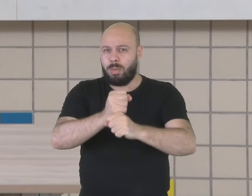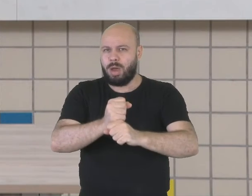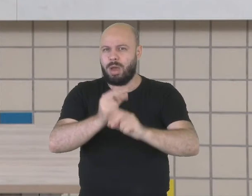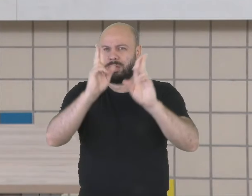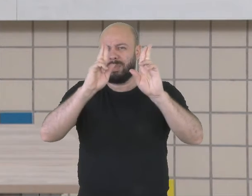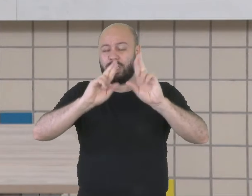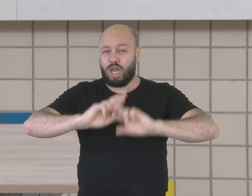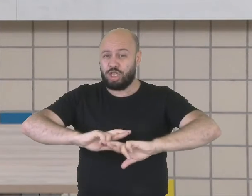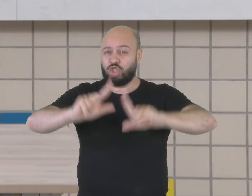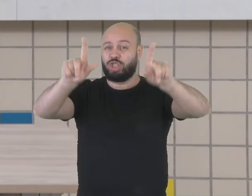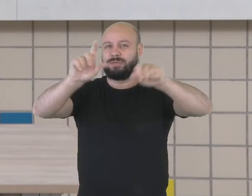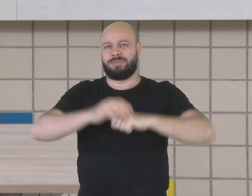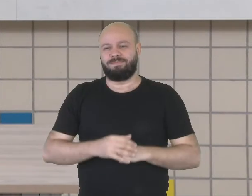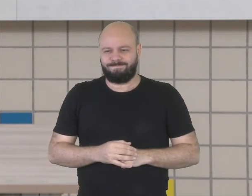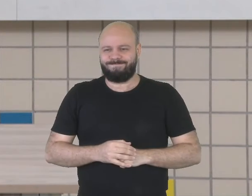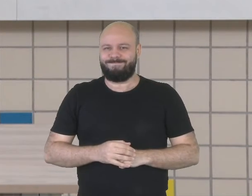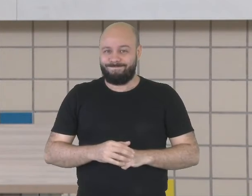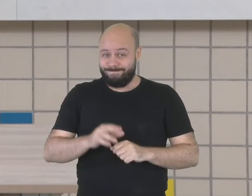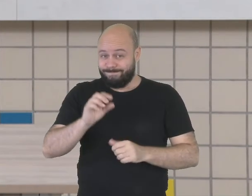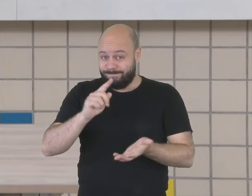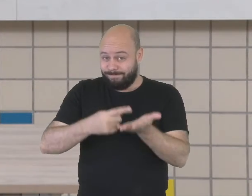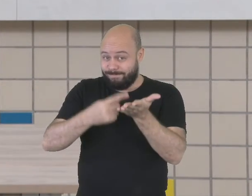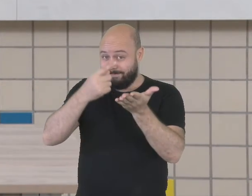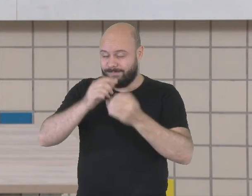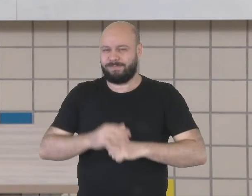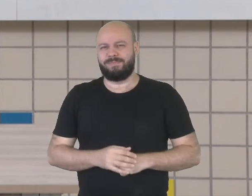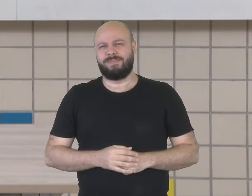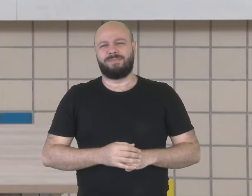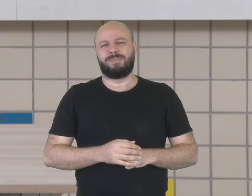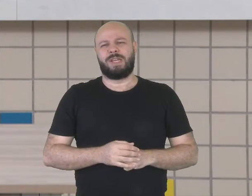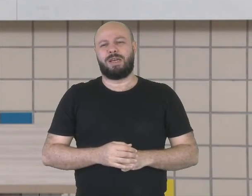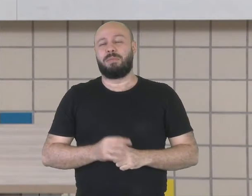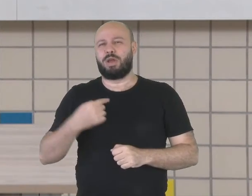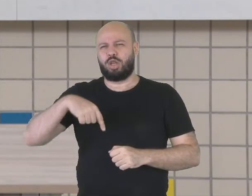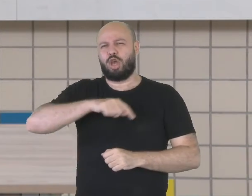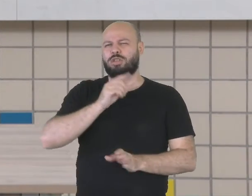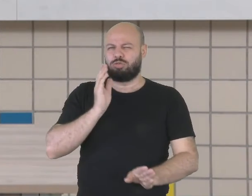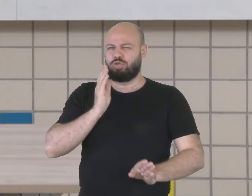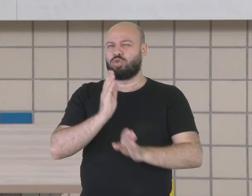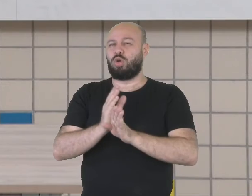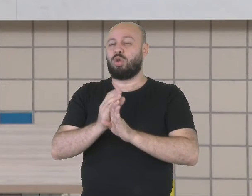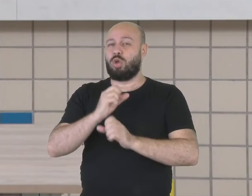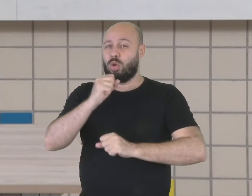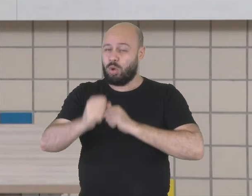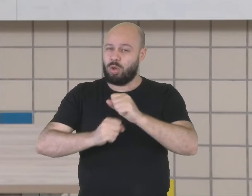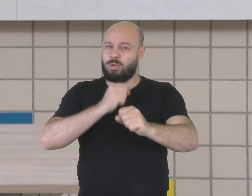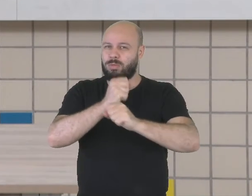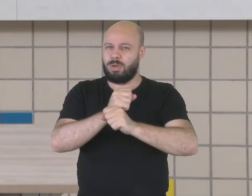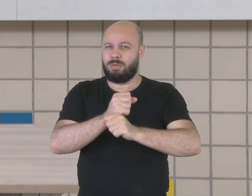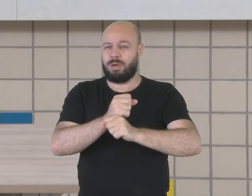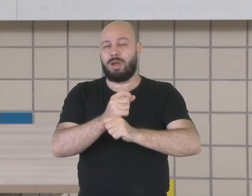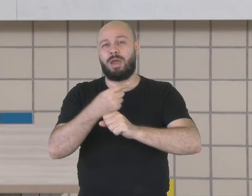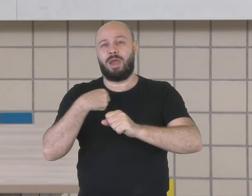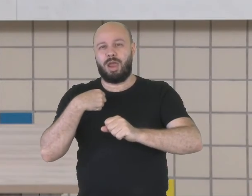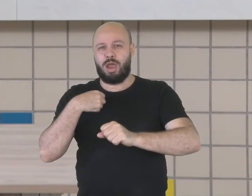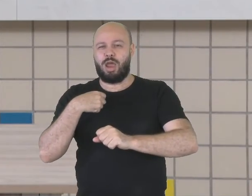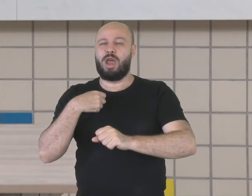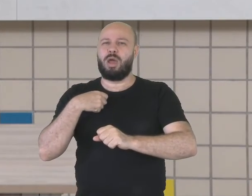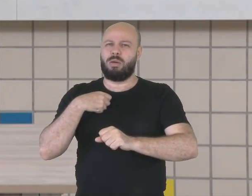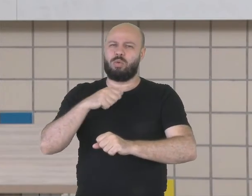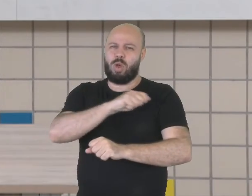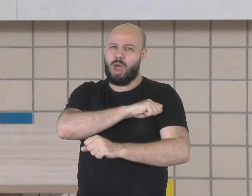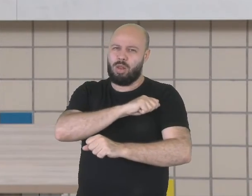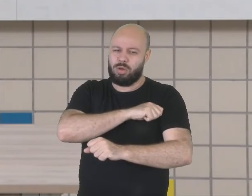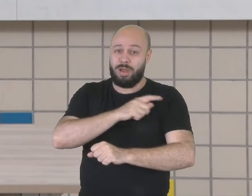seja diferente, tá certo? E nós nos encontraremos no ano que vem, eu com os meus alunos, vocês